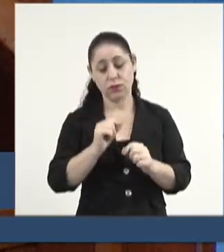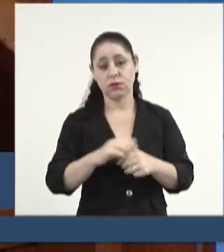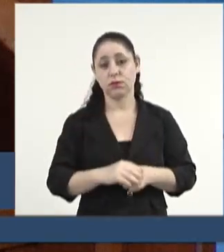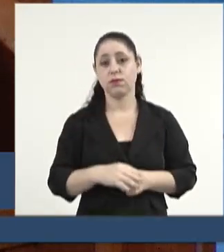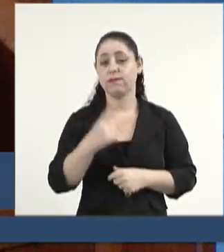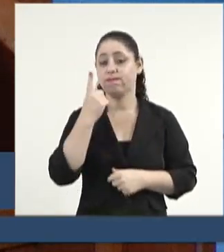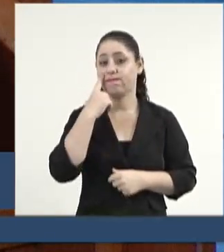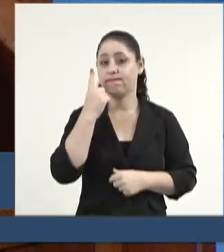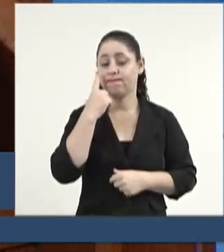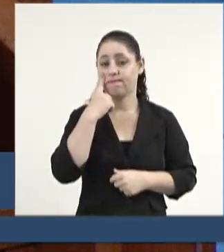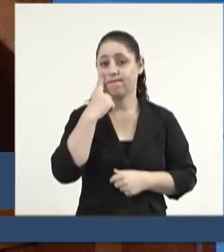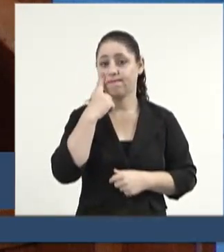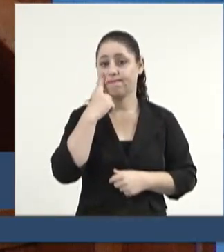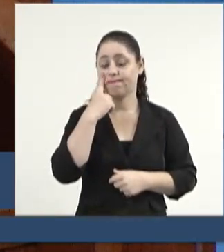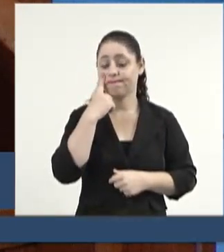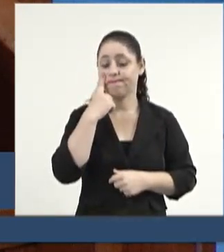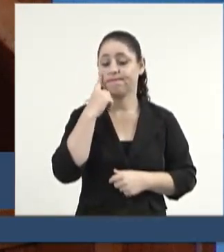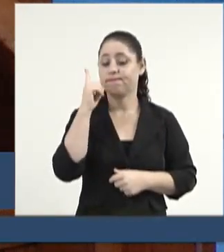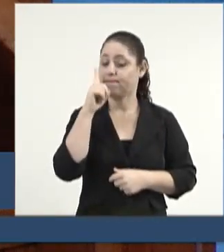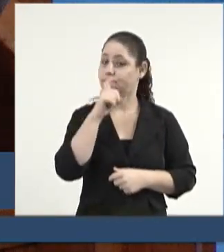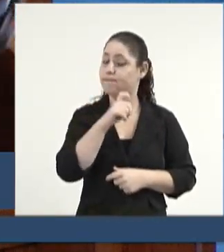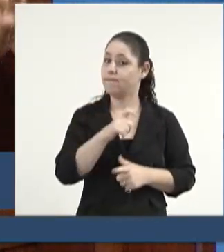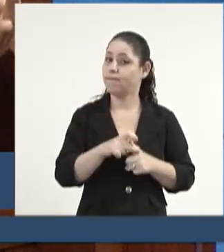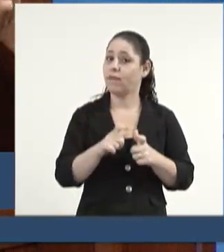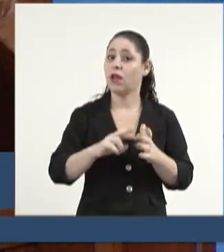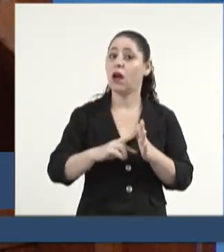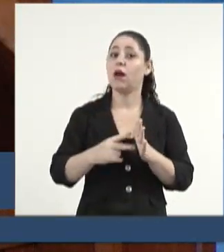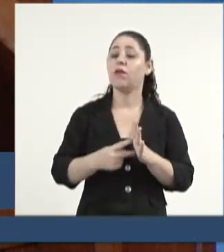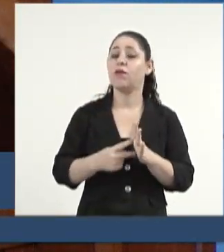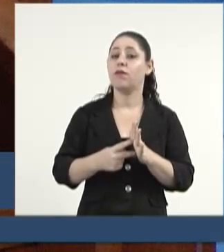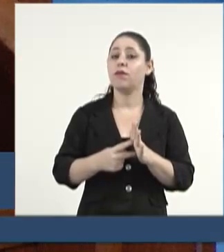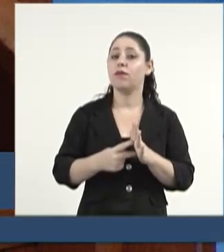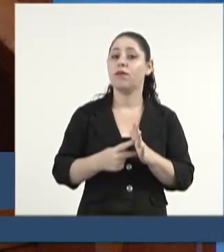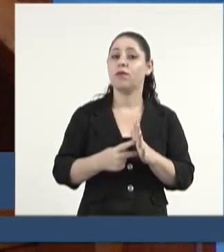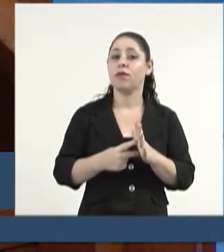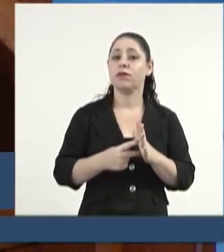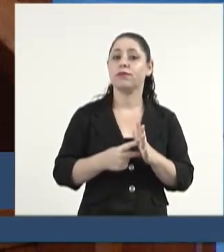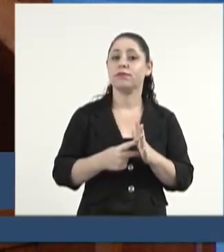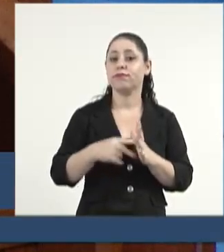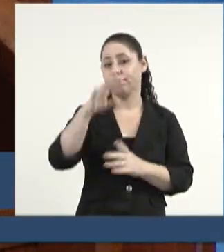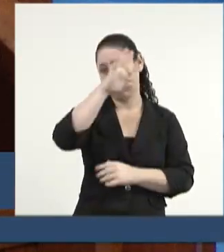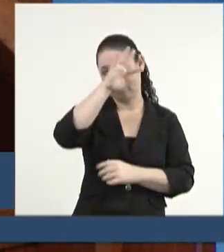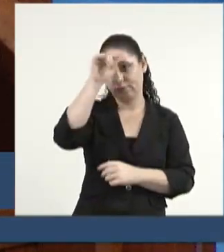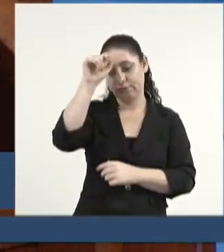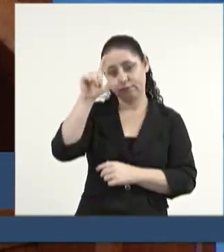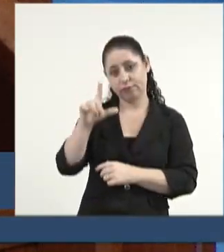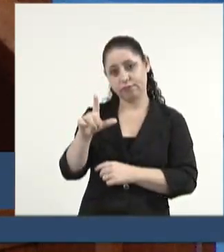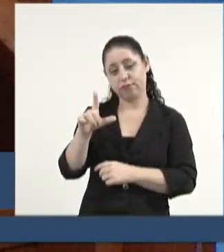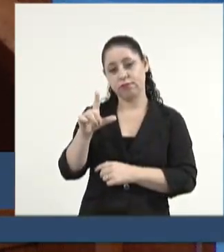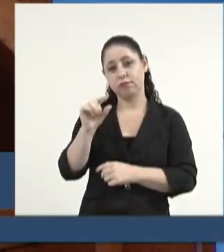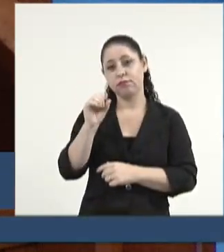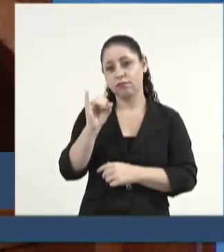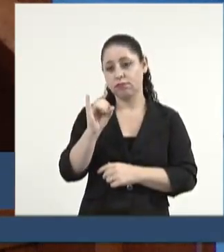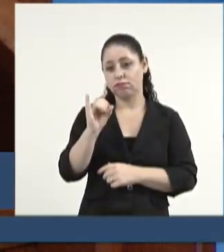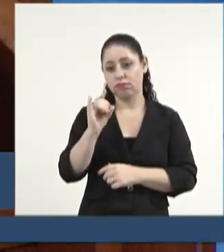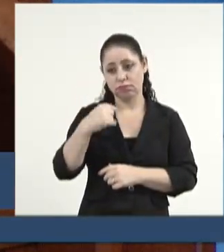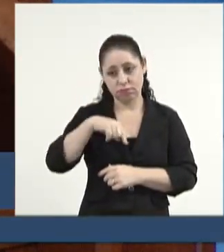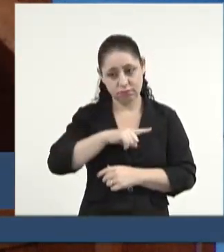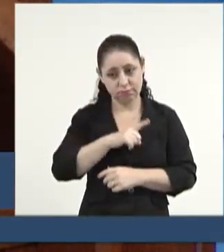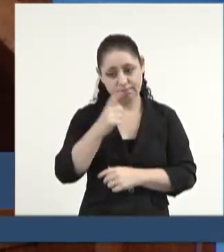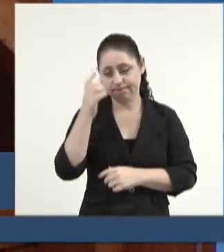o tamanho disso, o que isso significa para o Mato Grosso do Sul. Então, se nós não tivermos